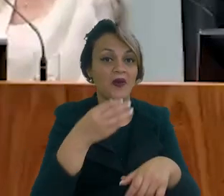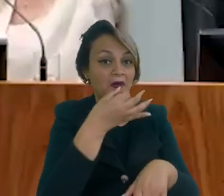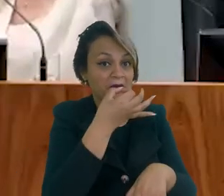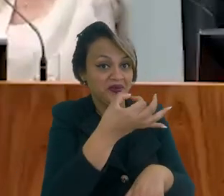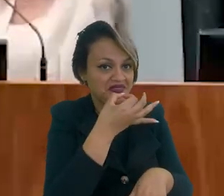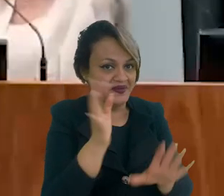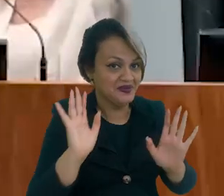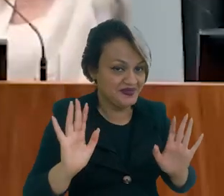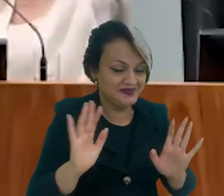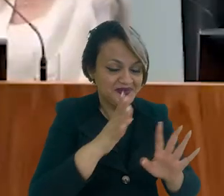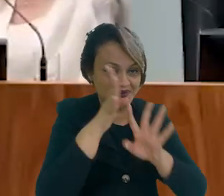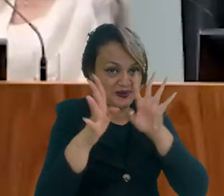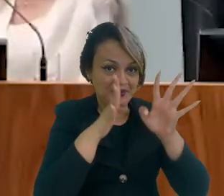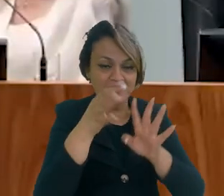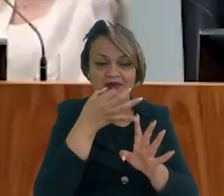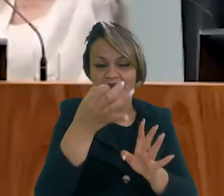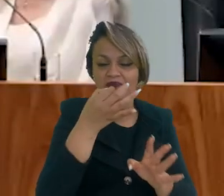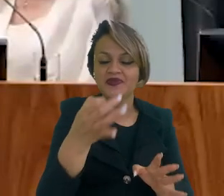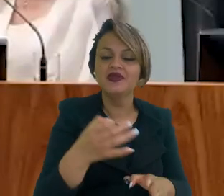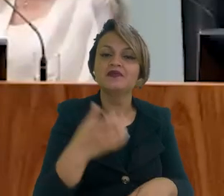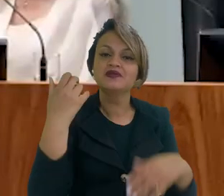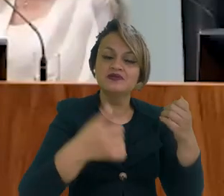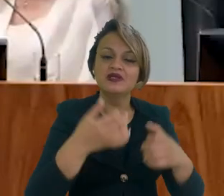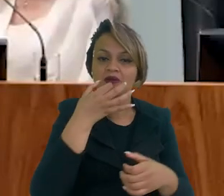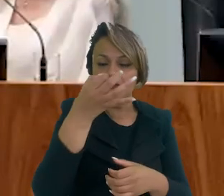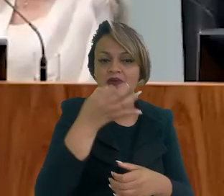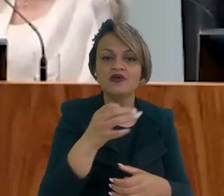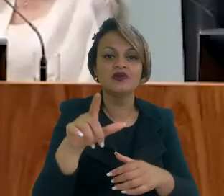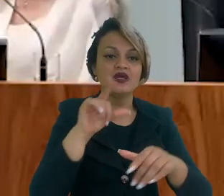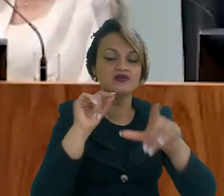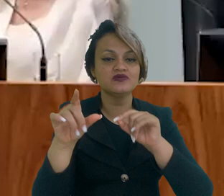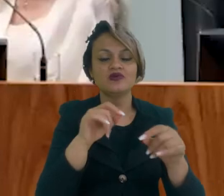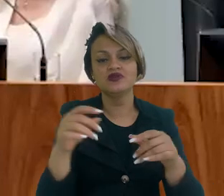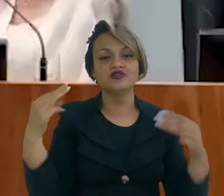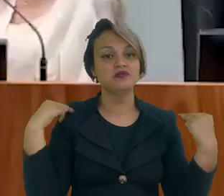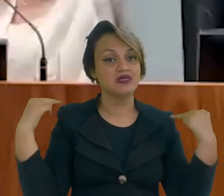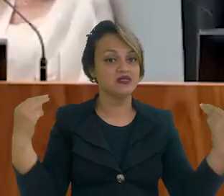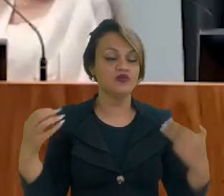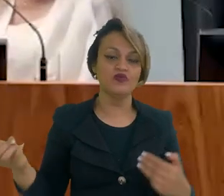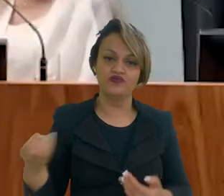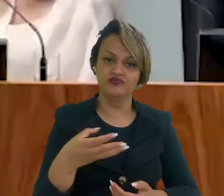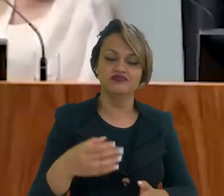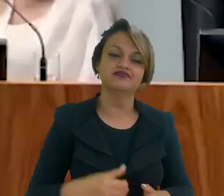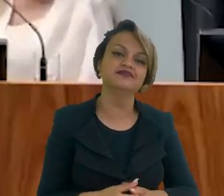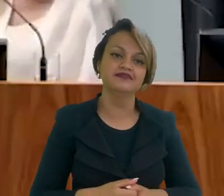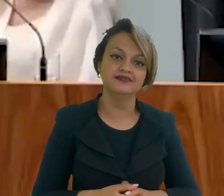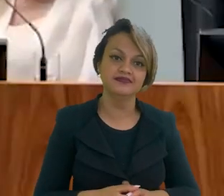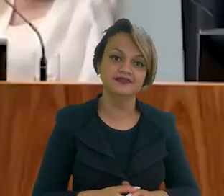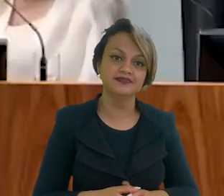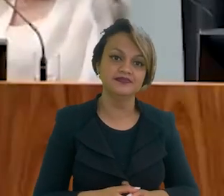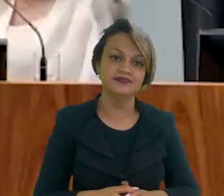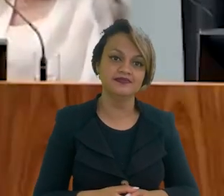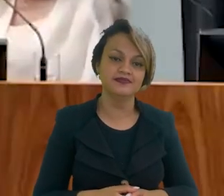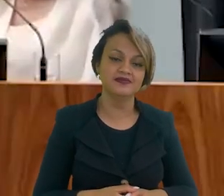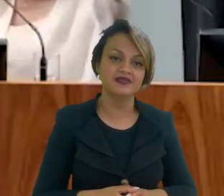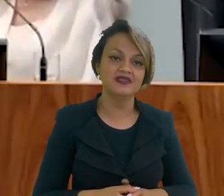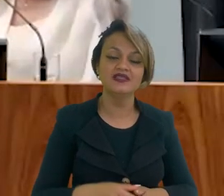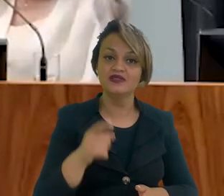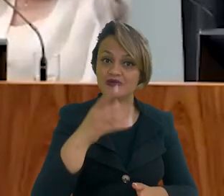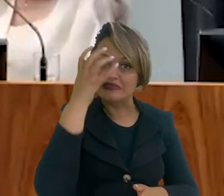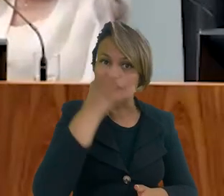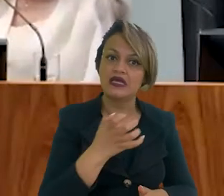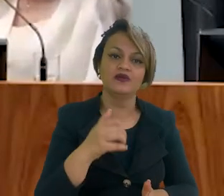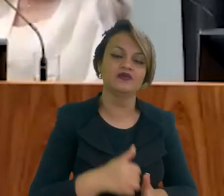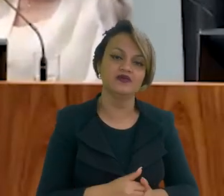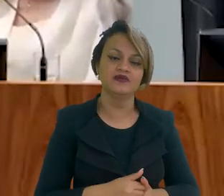é o cuidado também que nós temos que ter Olha eu dando palpite onde eu não devo né mas eu dando palpite na escolha de